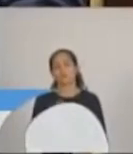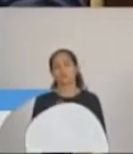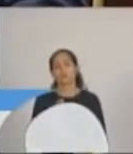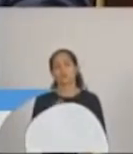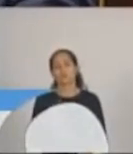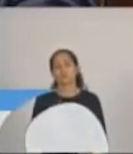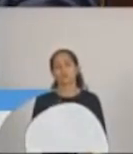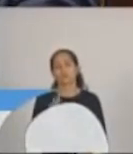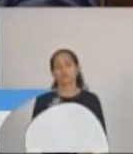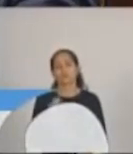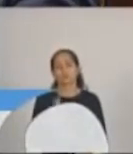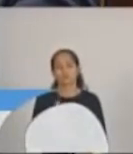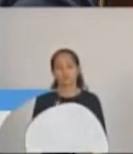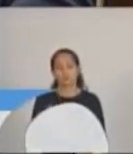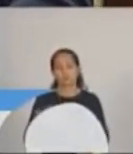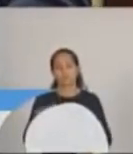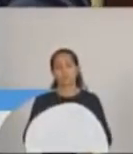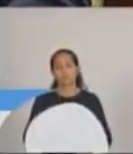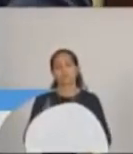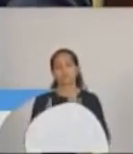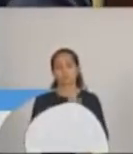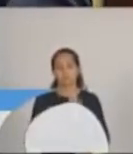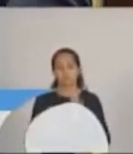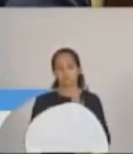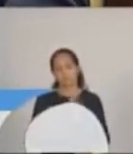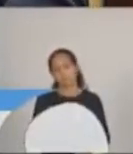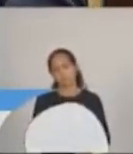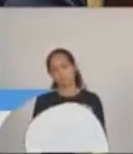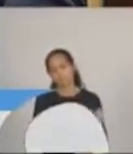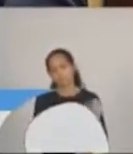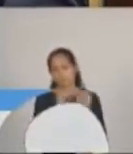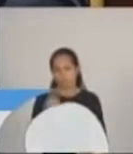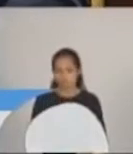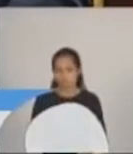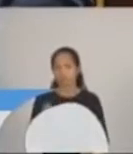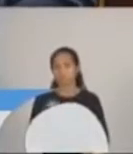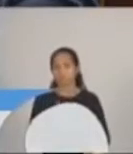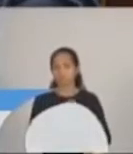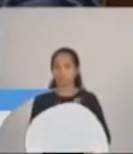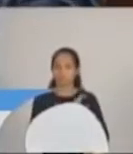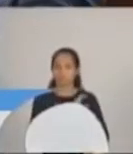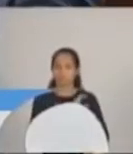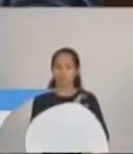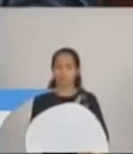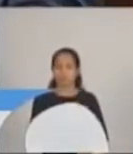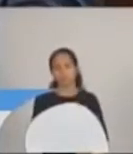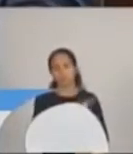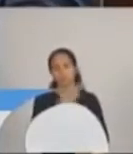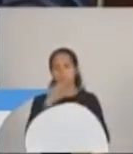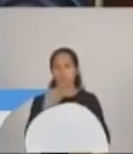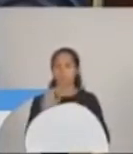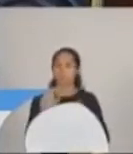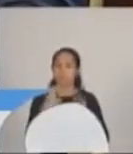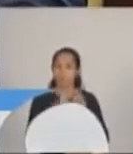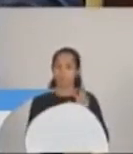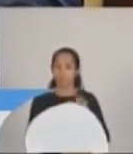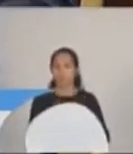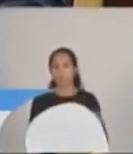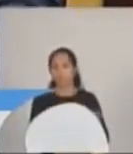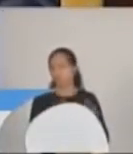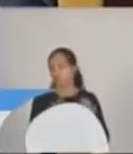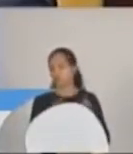normativos do Poder Executivo que exorbitem do poder regulamentar. Somente